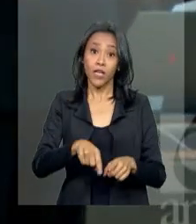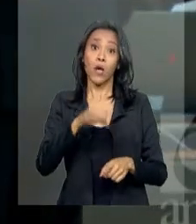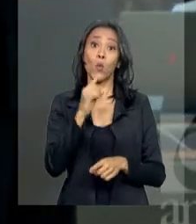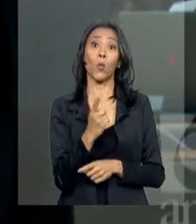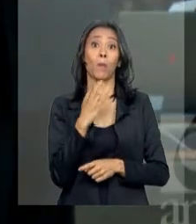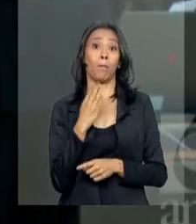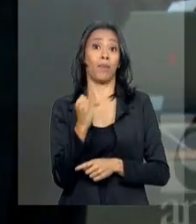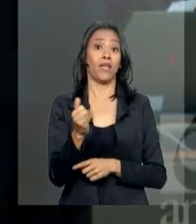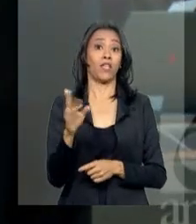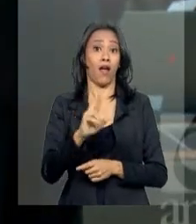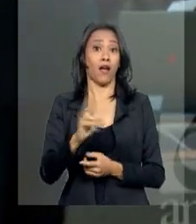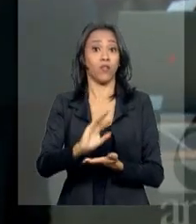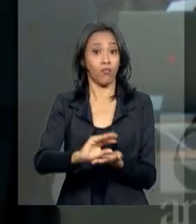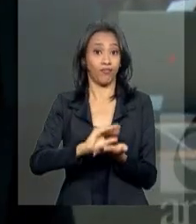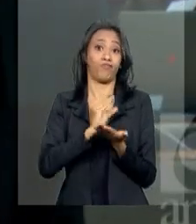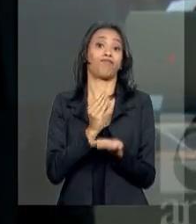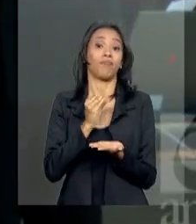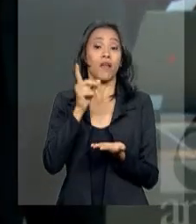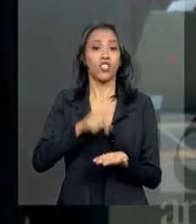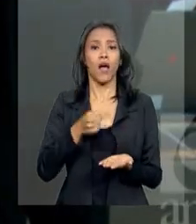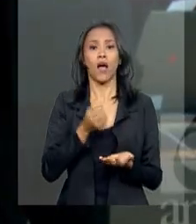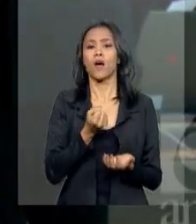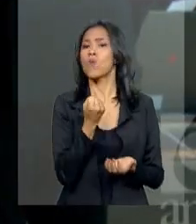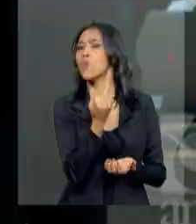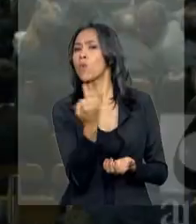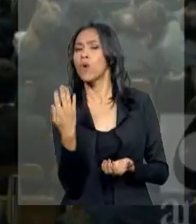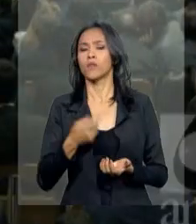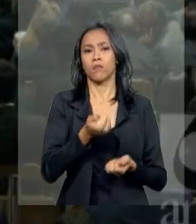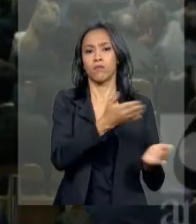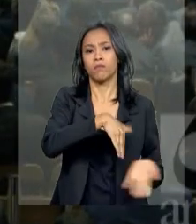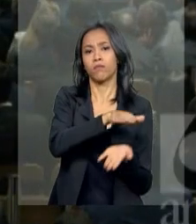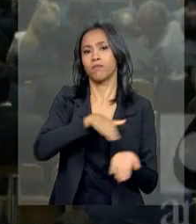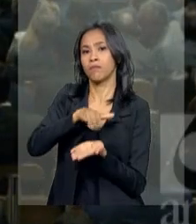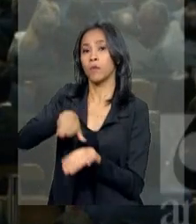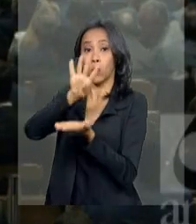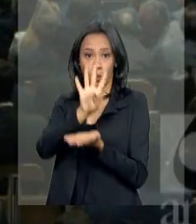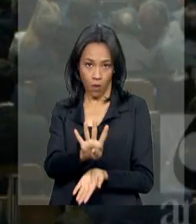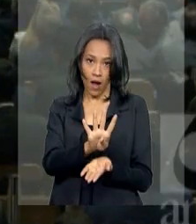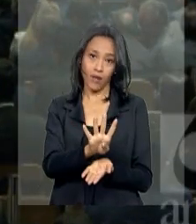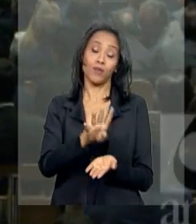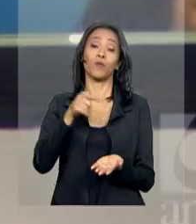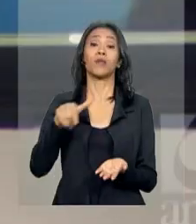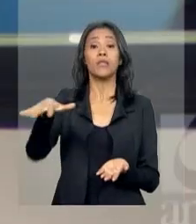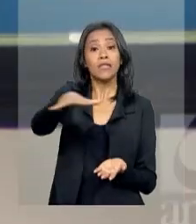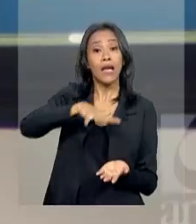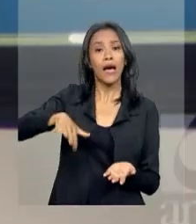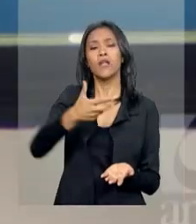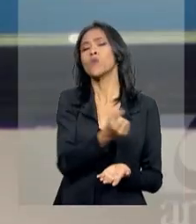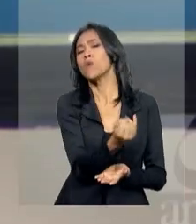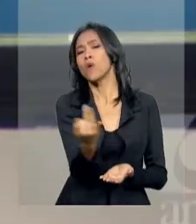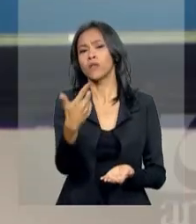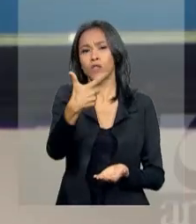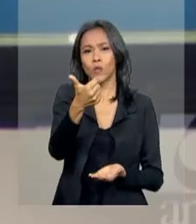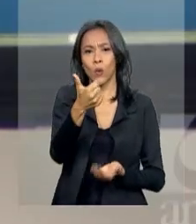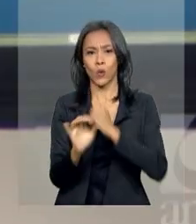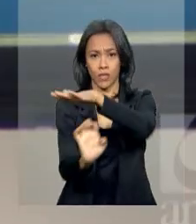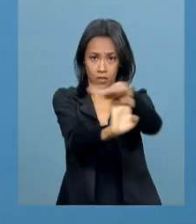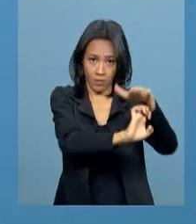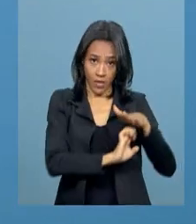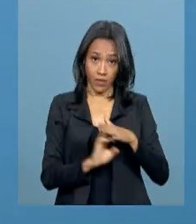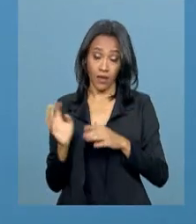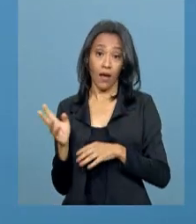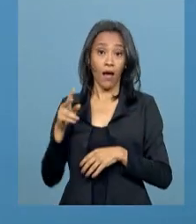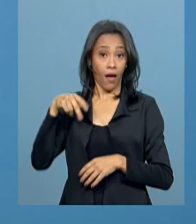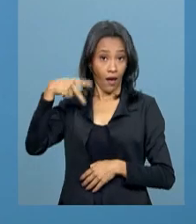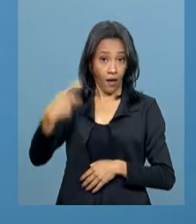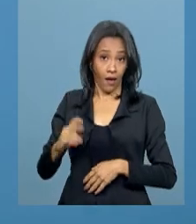1 bilhão de reais. Foram oferecidos 4 blocos nas bacias de Santos e Campos e 12 empresas fizeram lances. A Petrobras